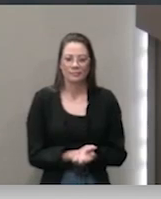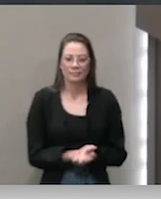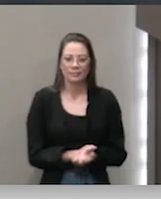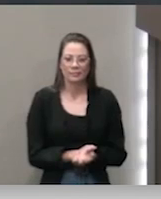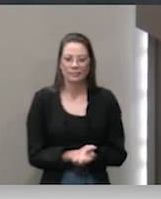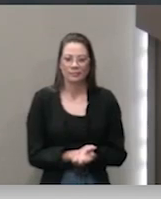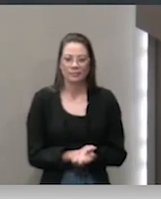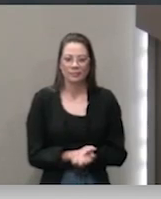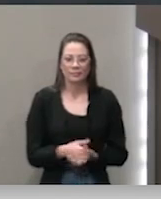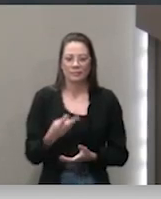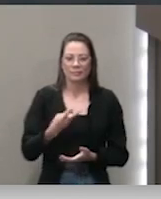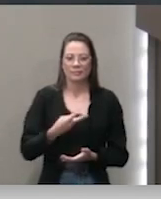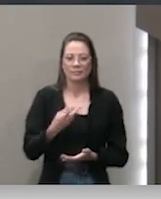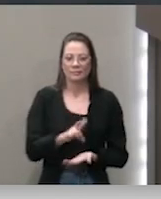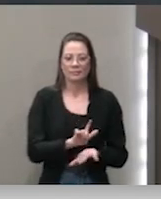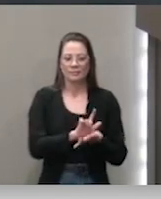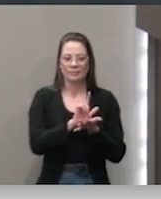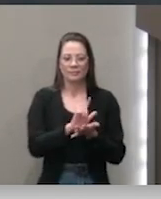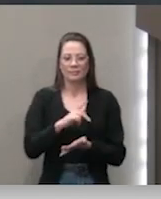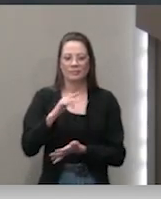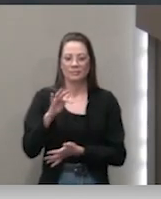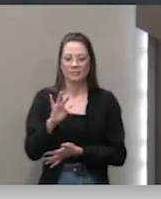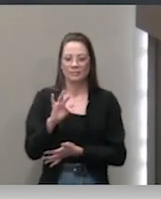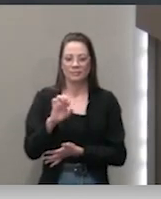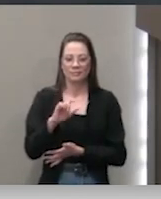Nosso vice-líder, Felipe Manfroy.